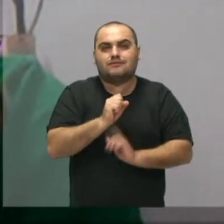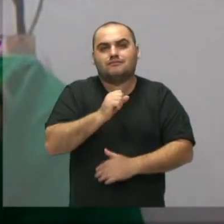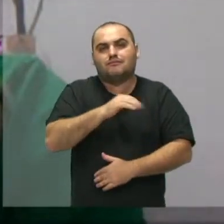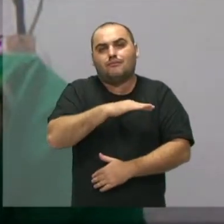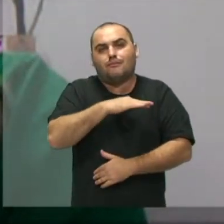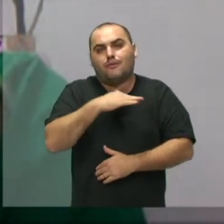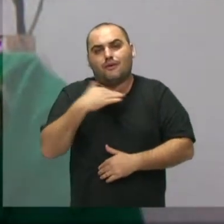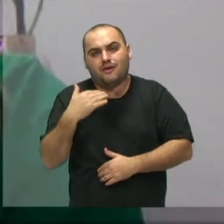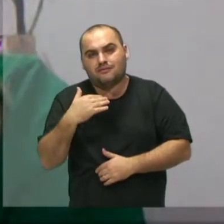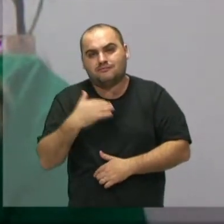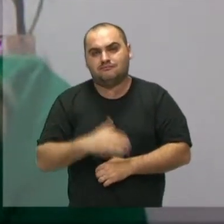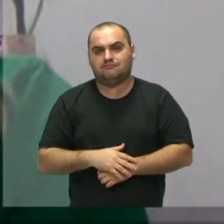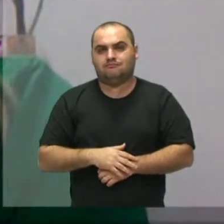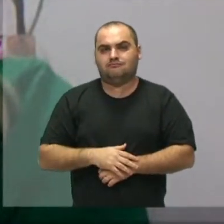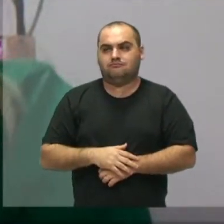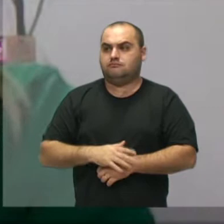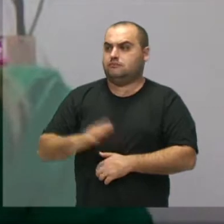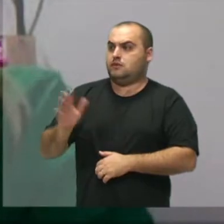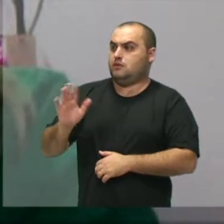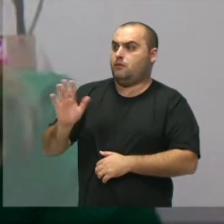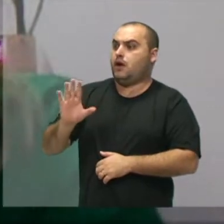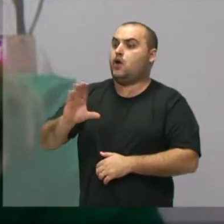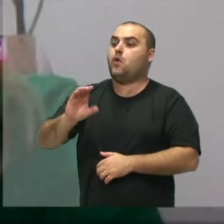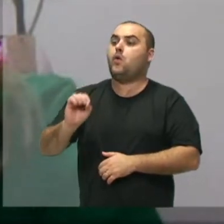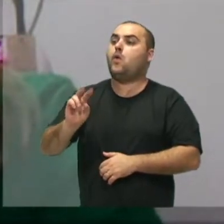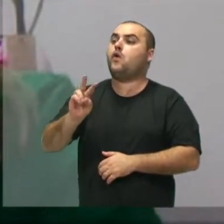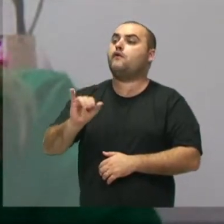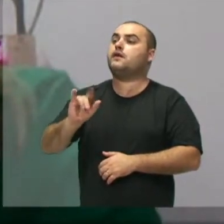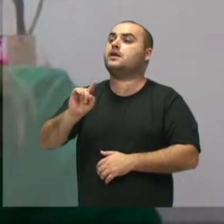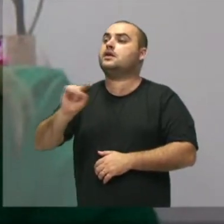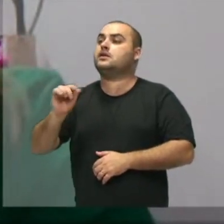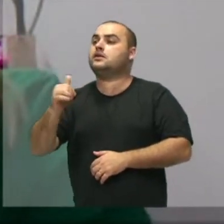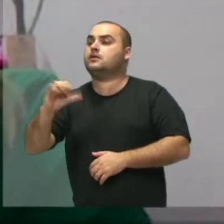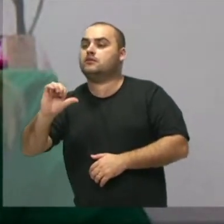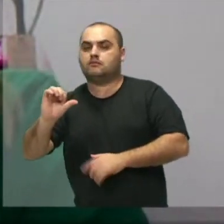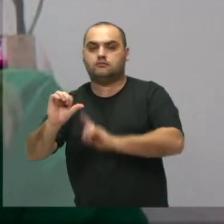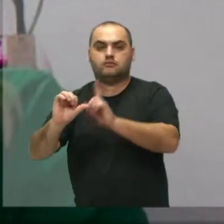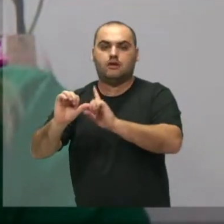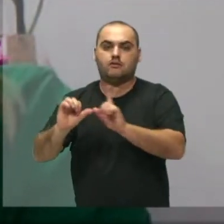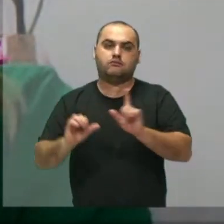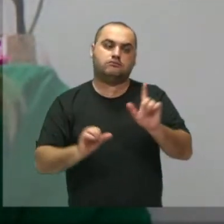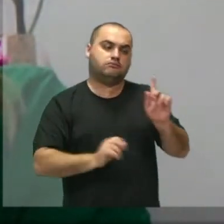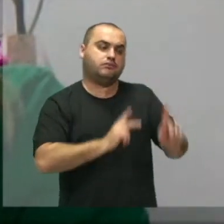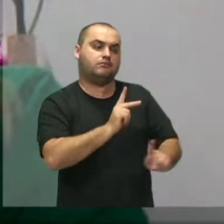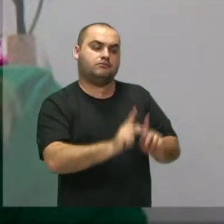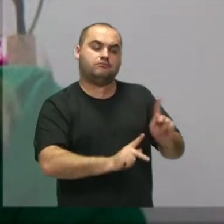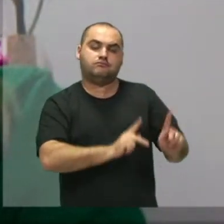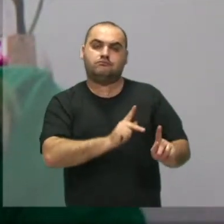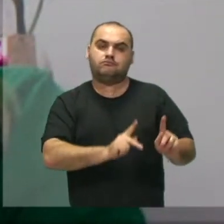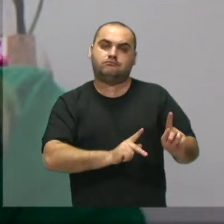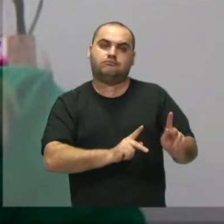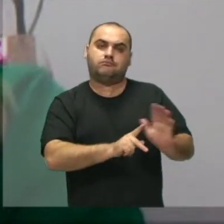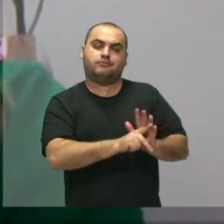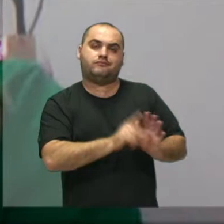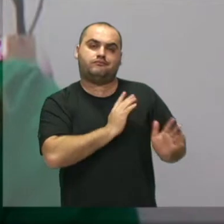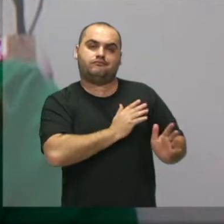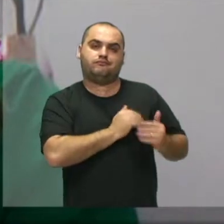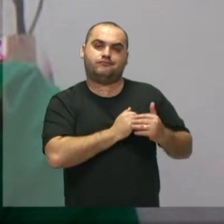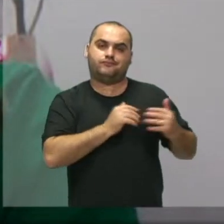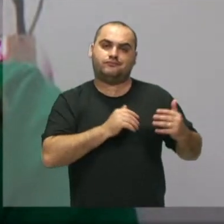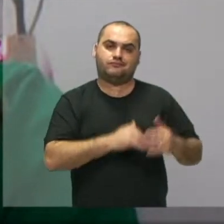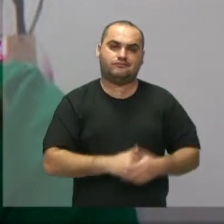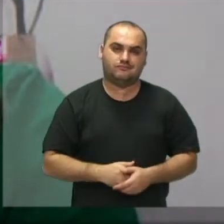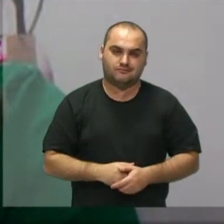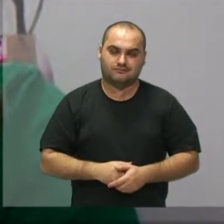E a gente não está perdendo para o Covid, a gente está perdendo para nós mesmos. Então, eu penso que deveria ter